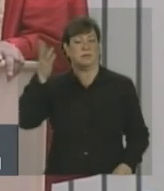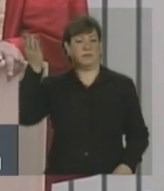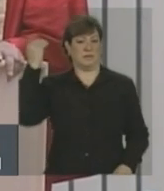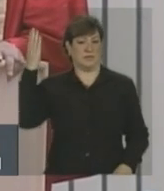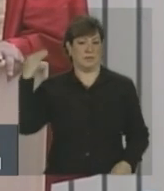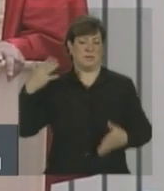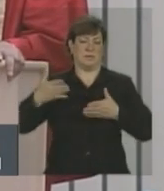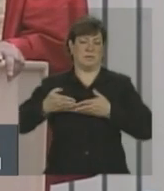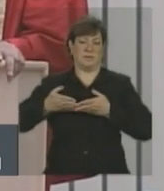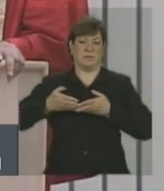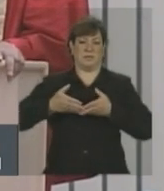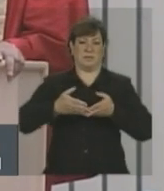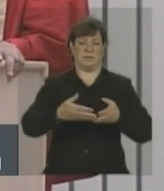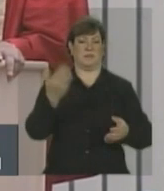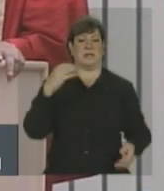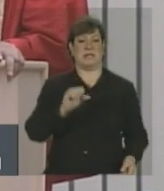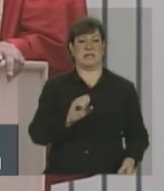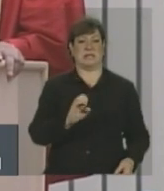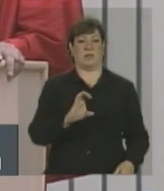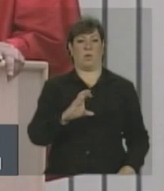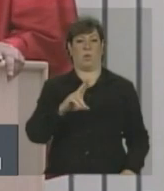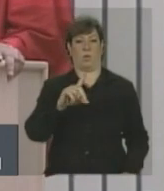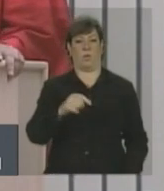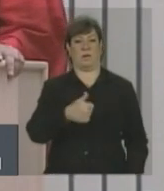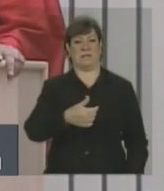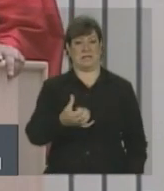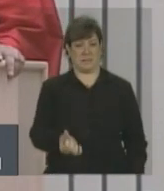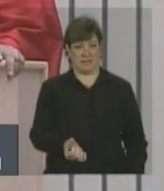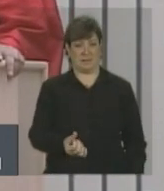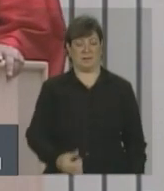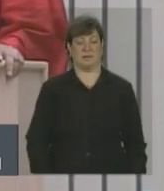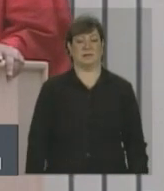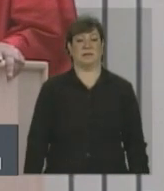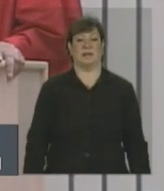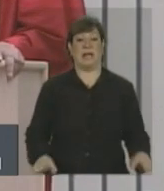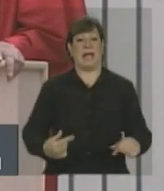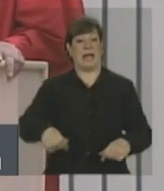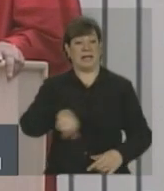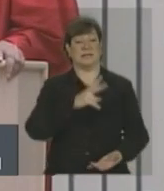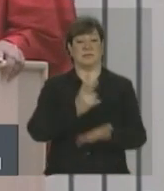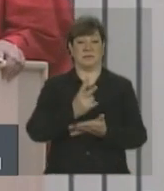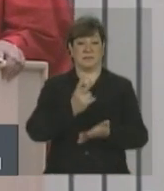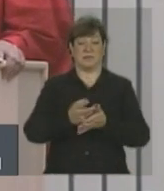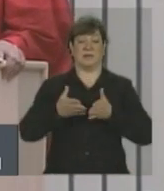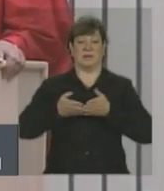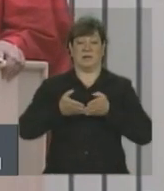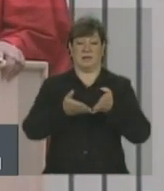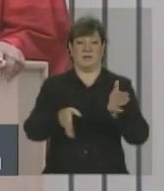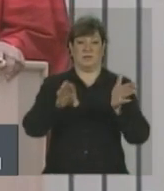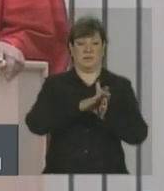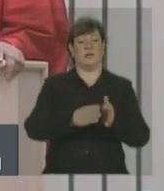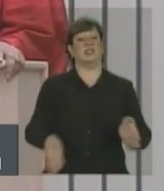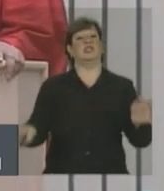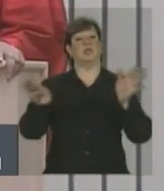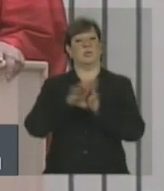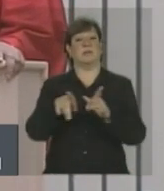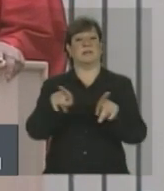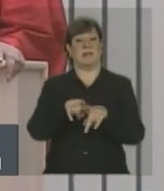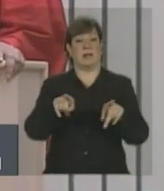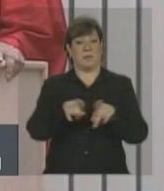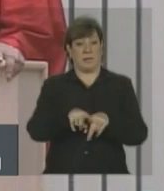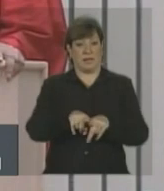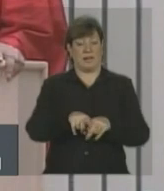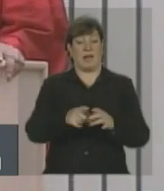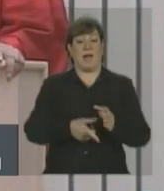viagens marítimas no século XVI. Esses mesmos navegadores chegaram às nossas costas